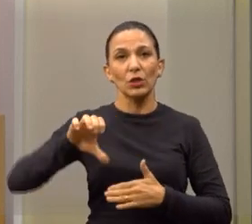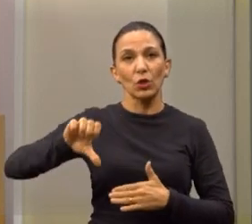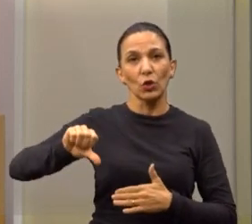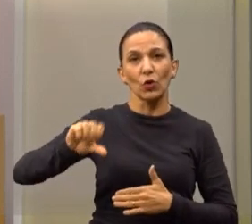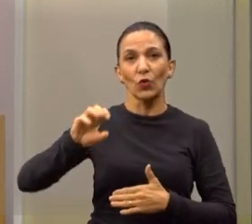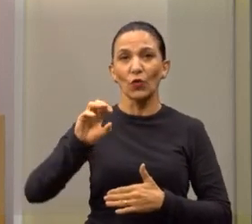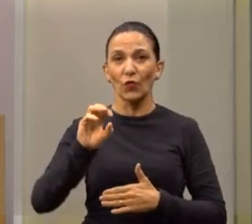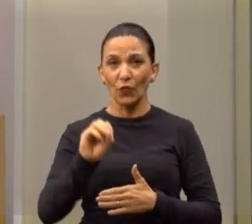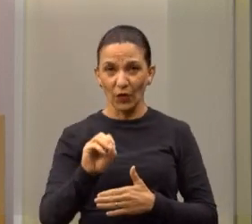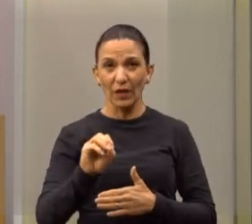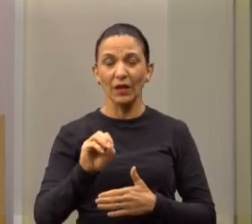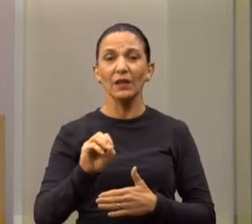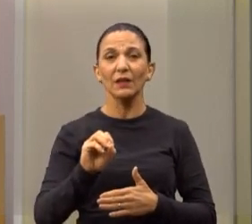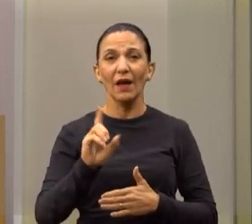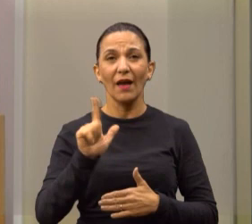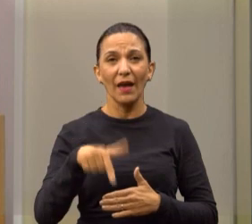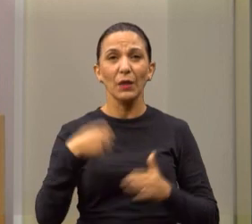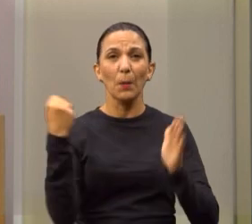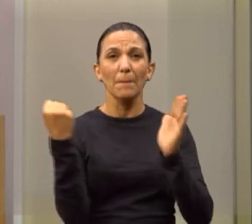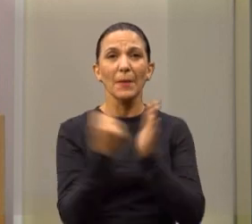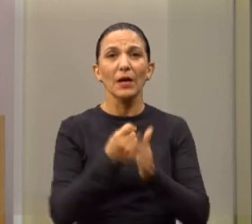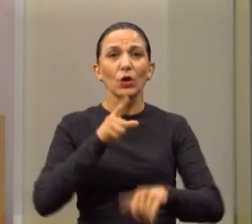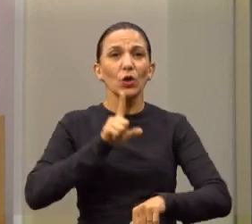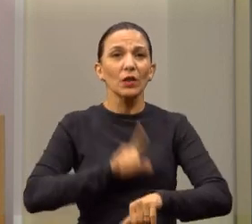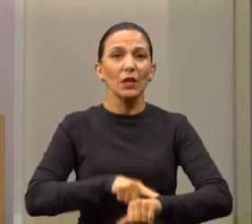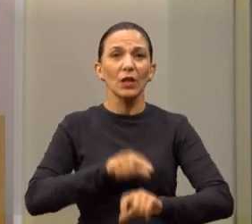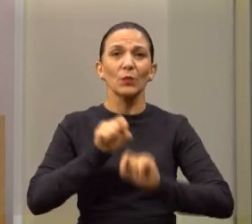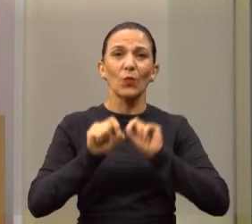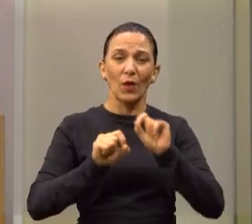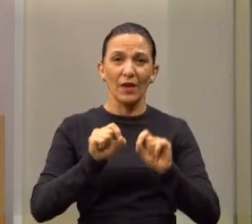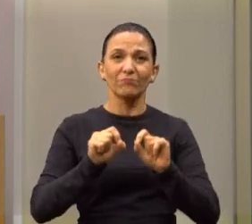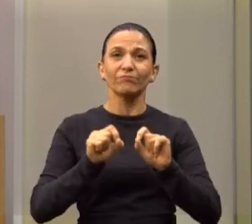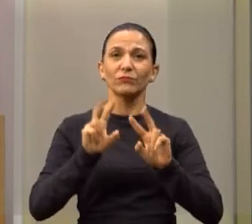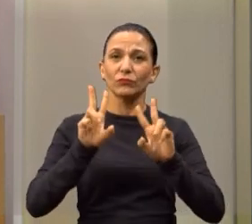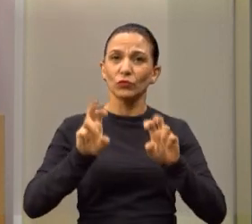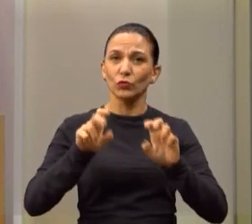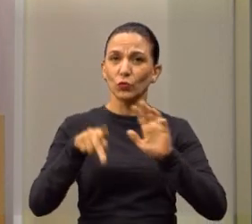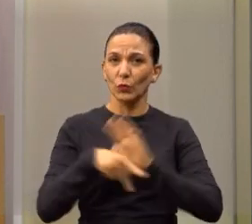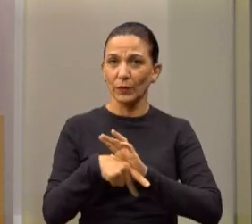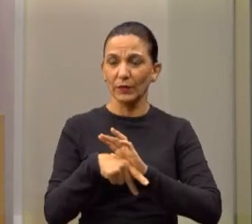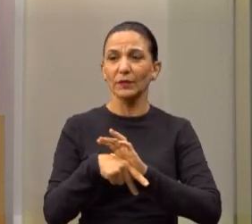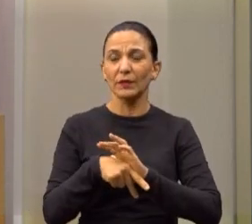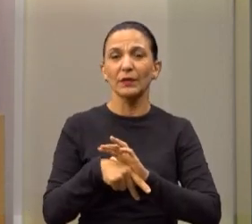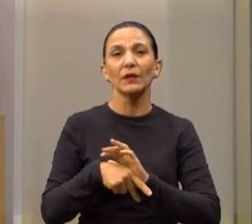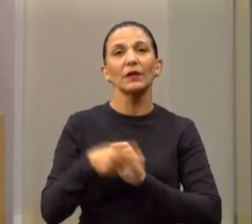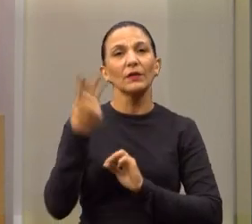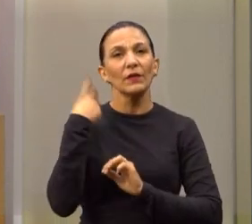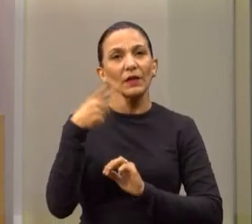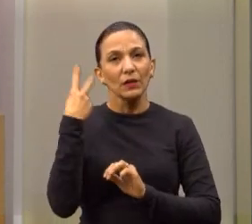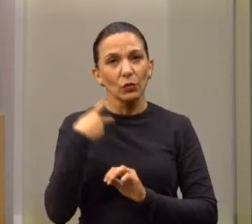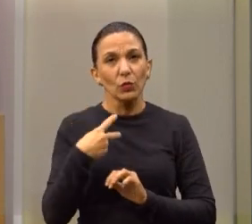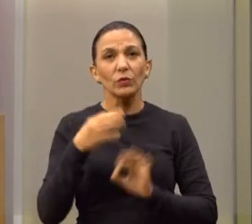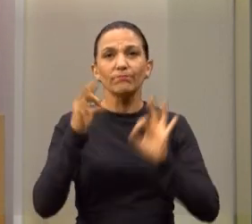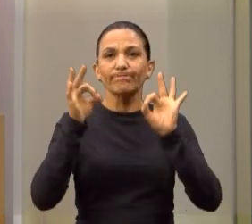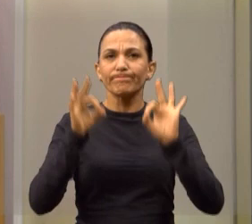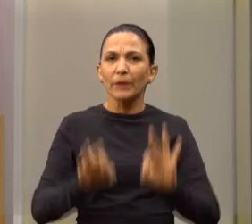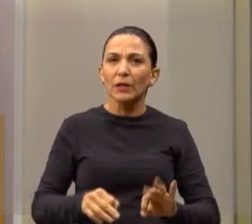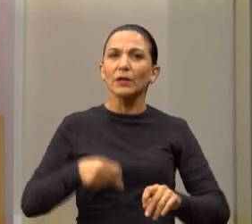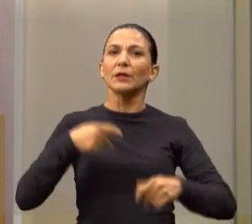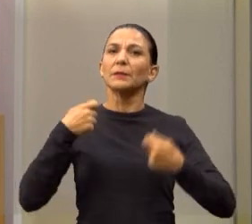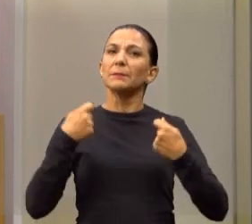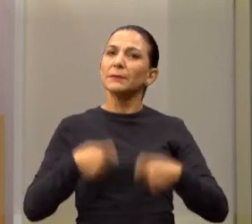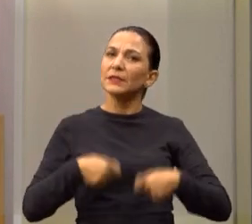do marco temporal, que nós precisamos falar e que todo parlamentar digno de